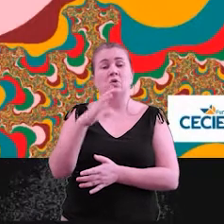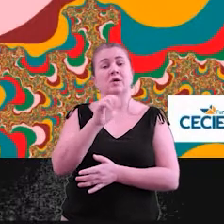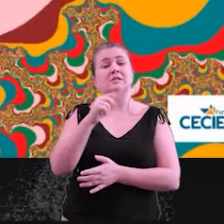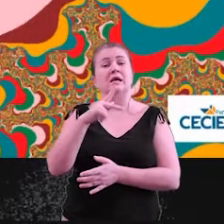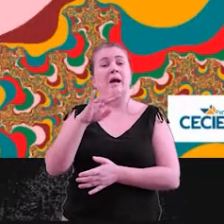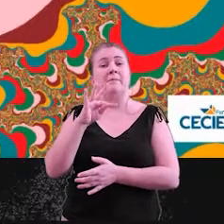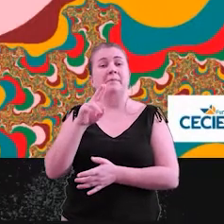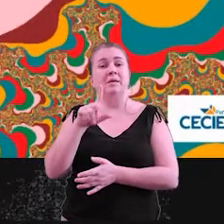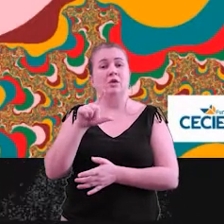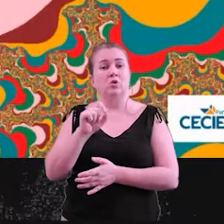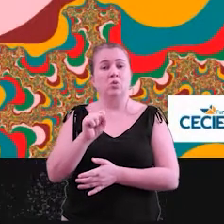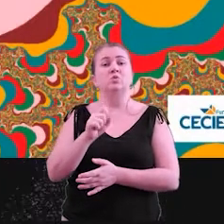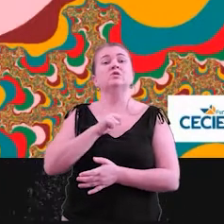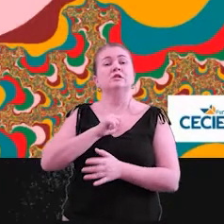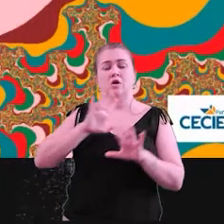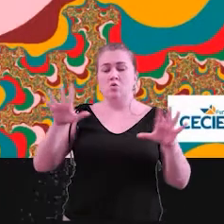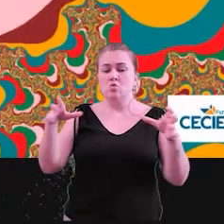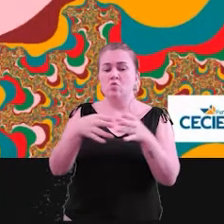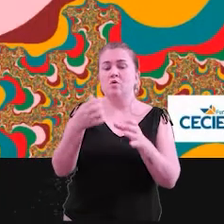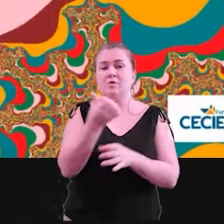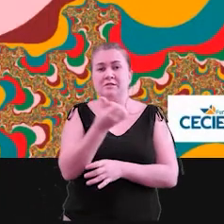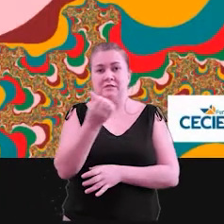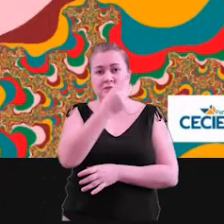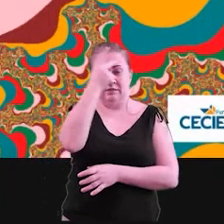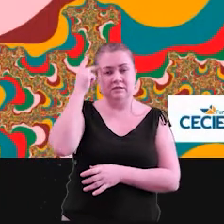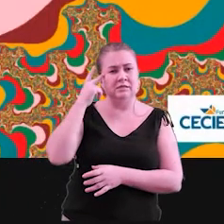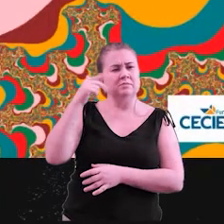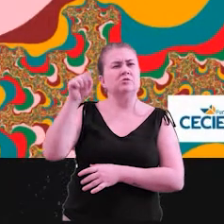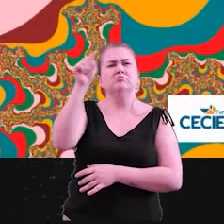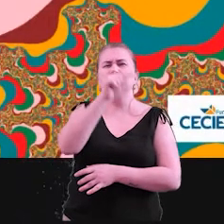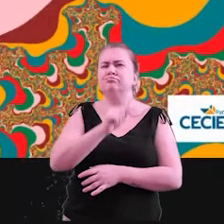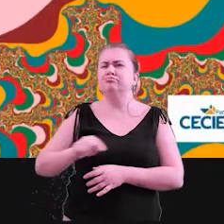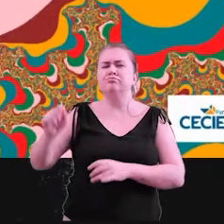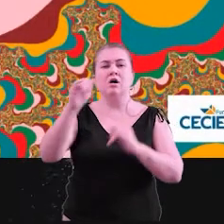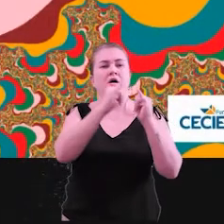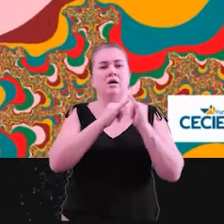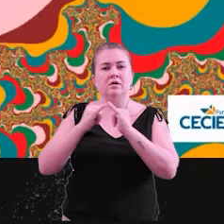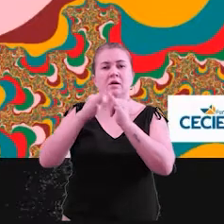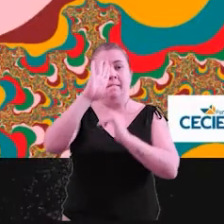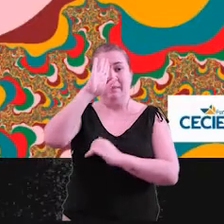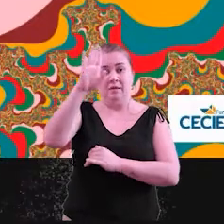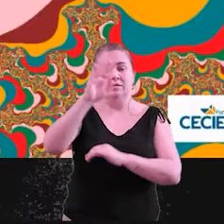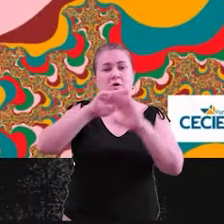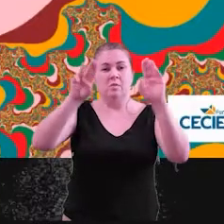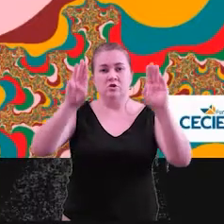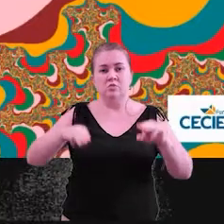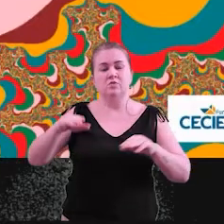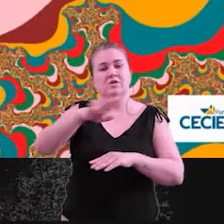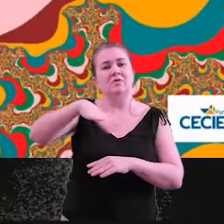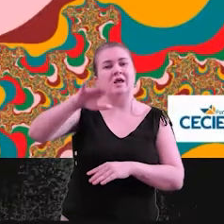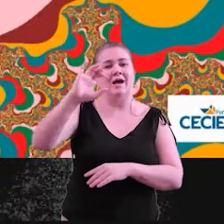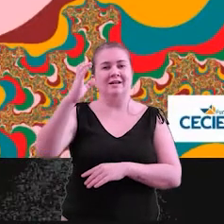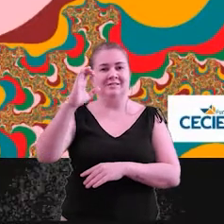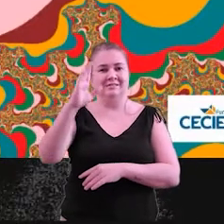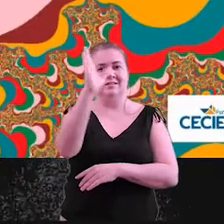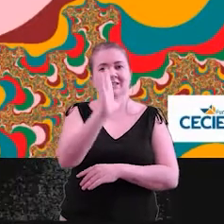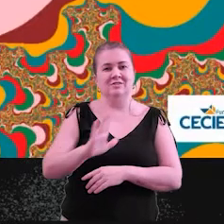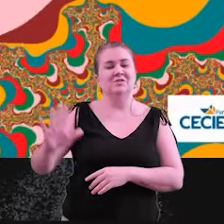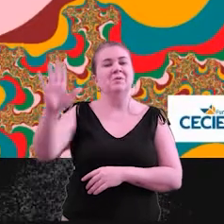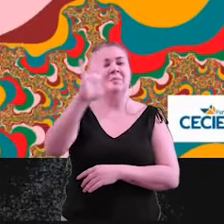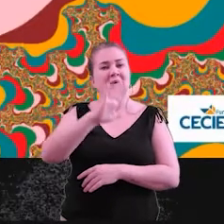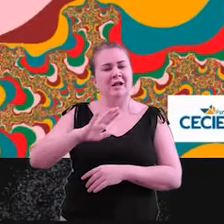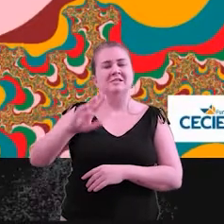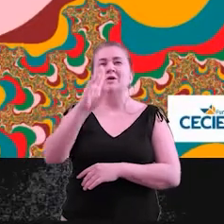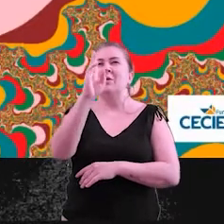de 66 autores e autoras de diversas instituições, especialmente museus de ciências do Brasil, né, incluindo o